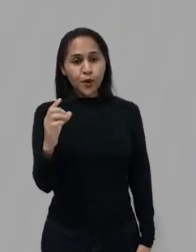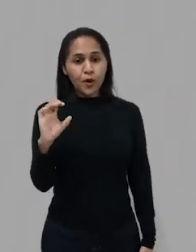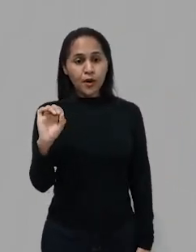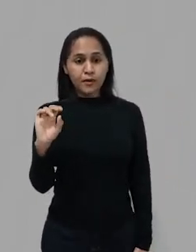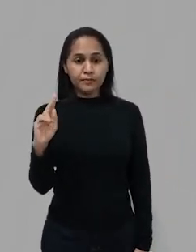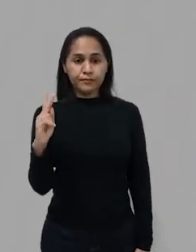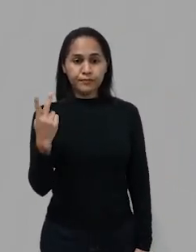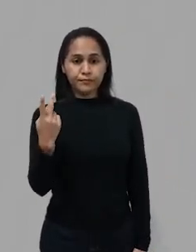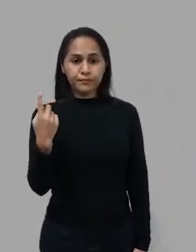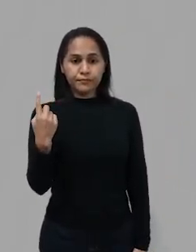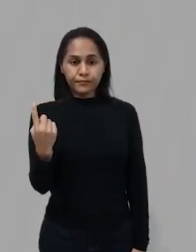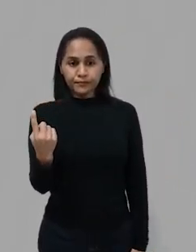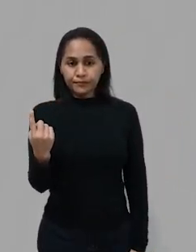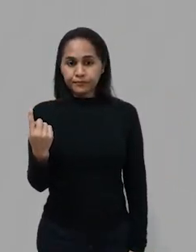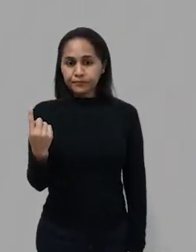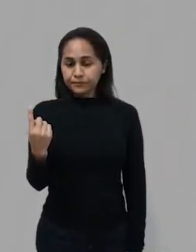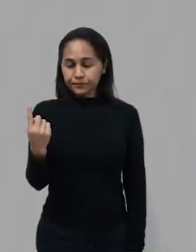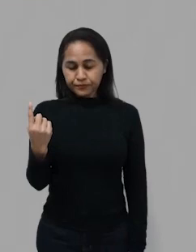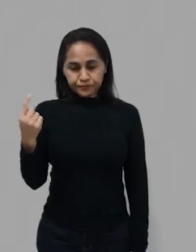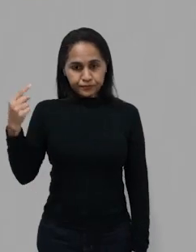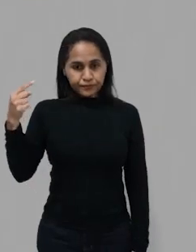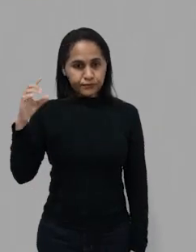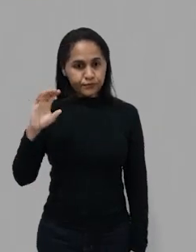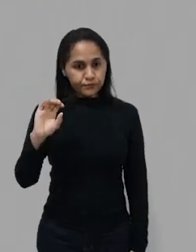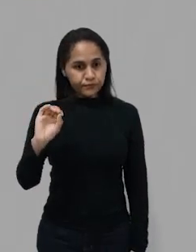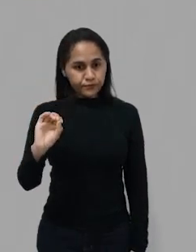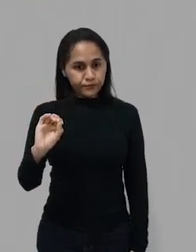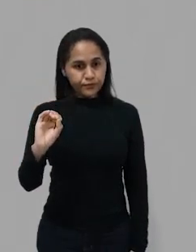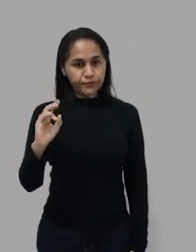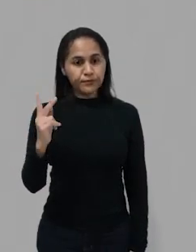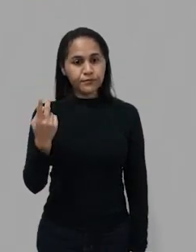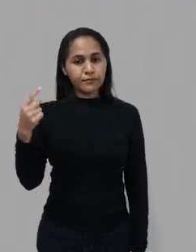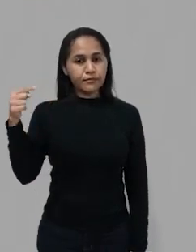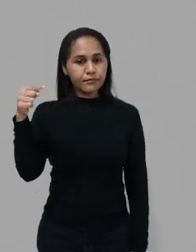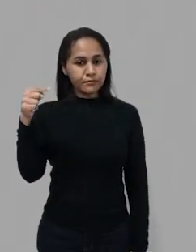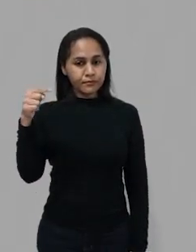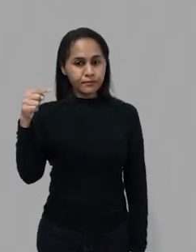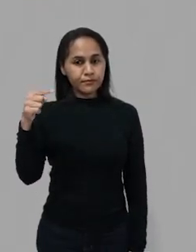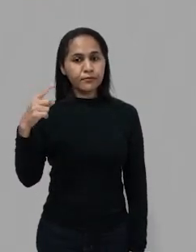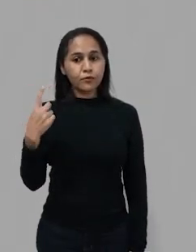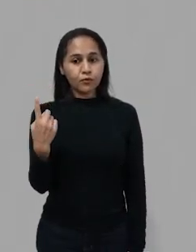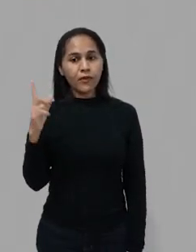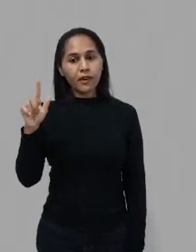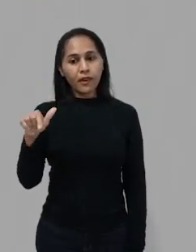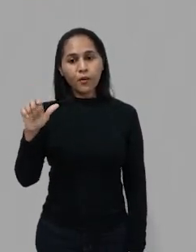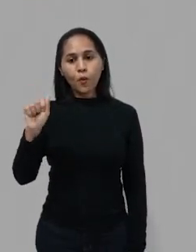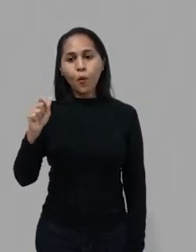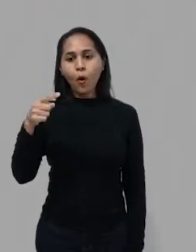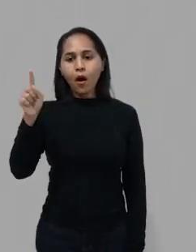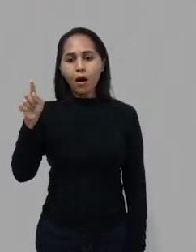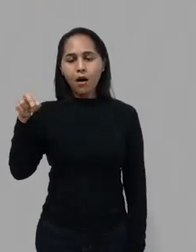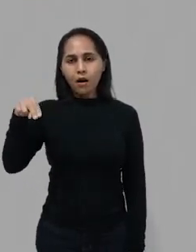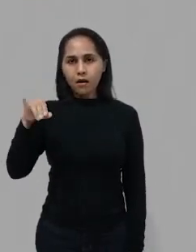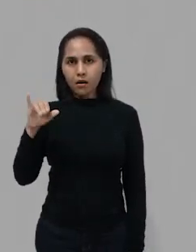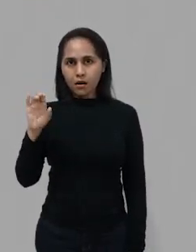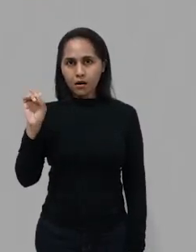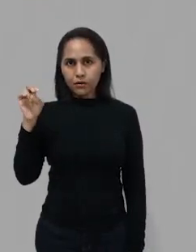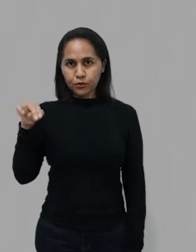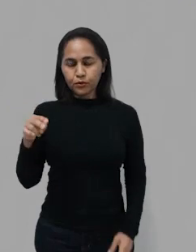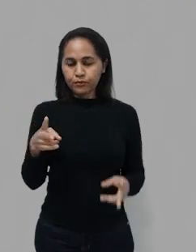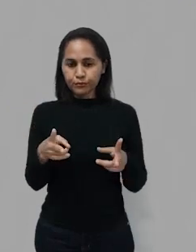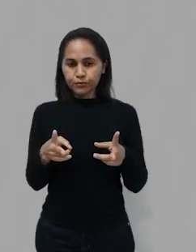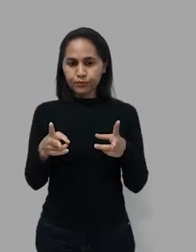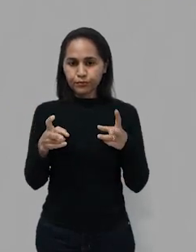em água, liberam como pelo menos um cátion diferente do H+, e pelo menos um ânion diferente